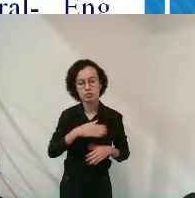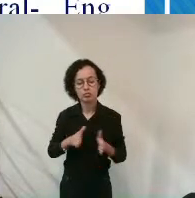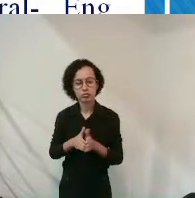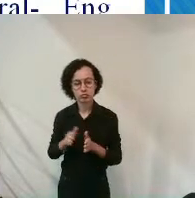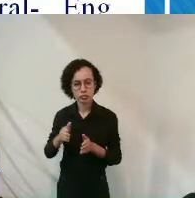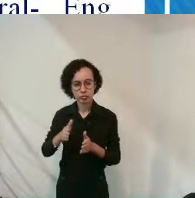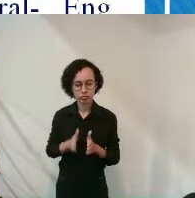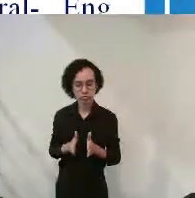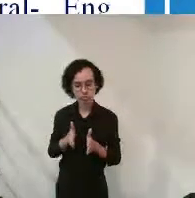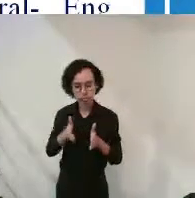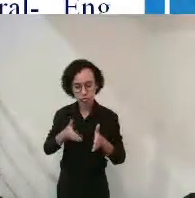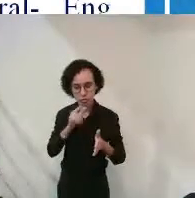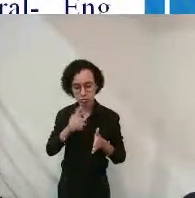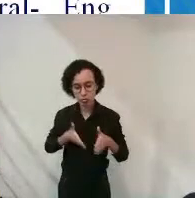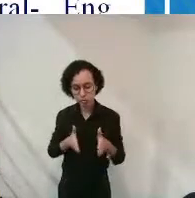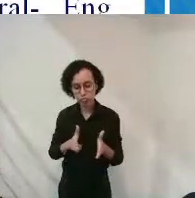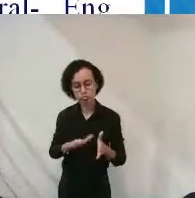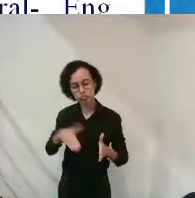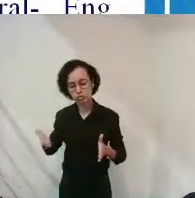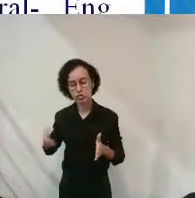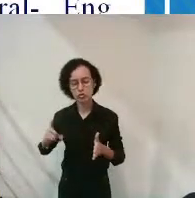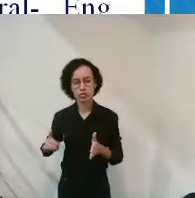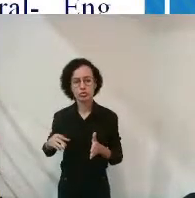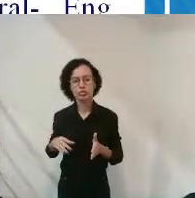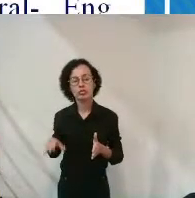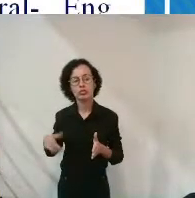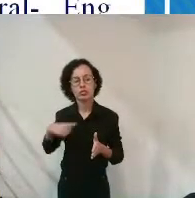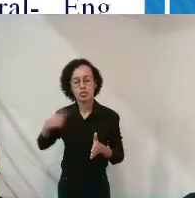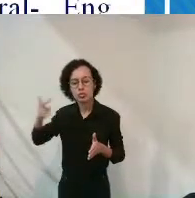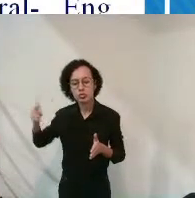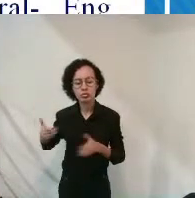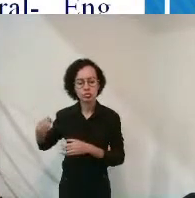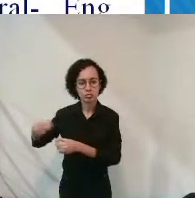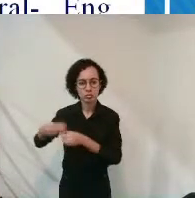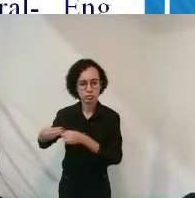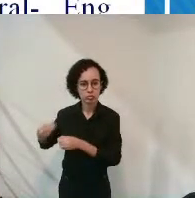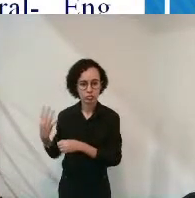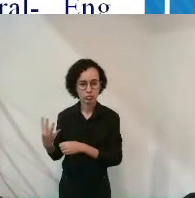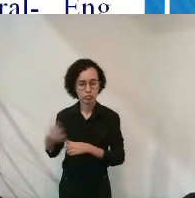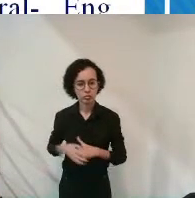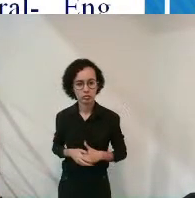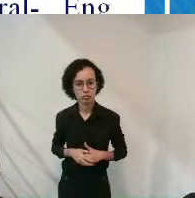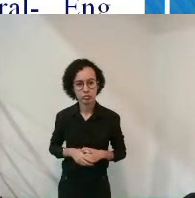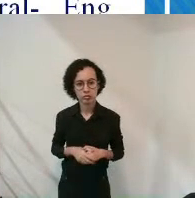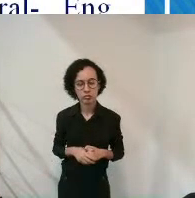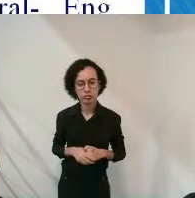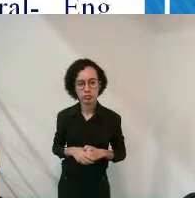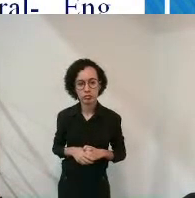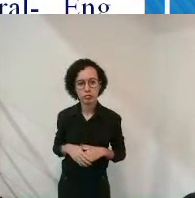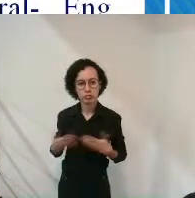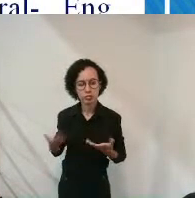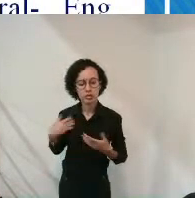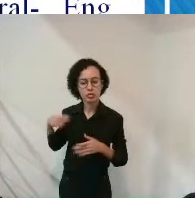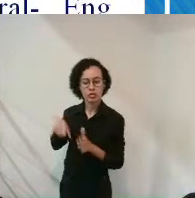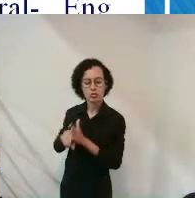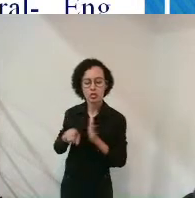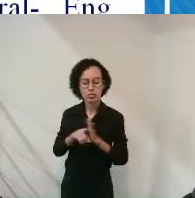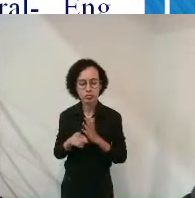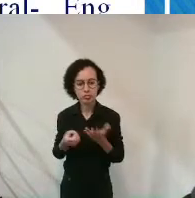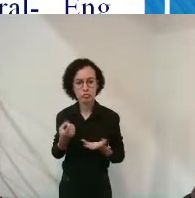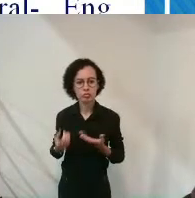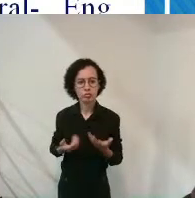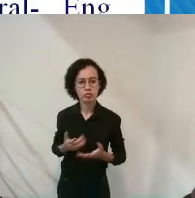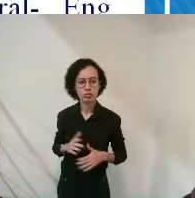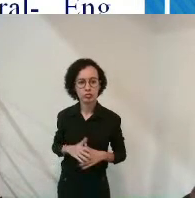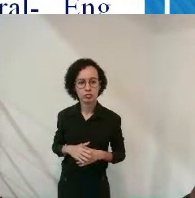direita do rio, existem os demais municípios, outros 4. E aí a gente vai perguntar, e eu não vim